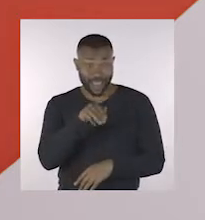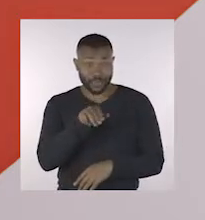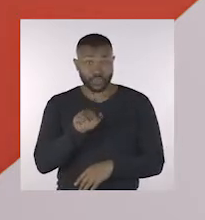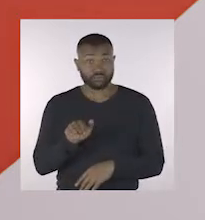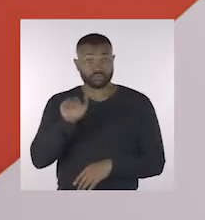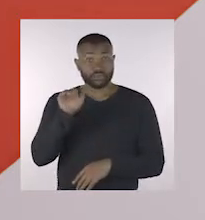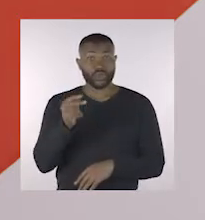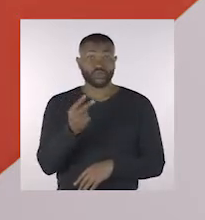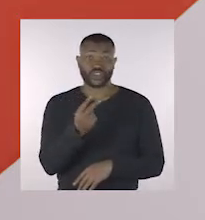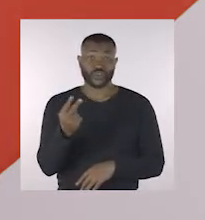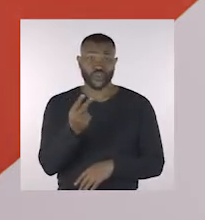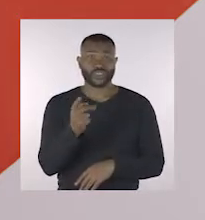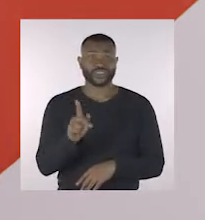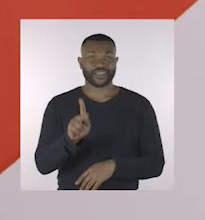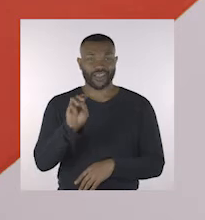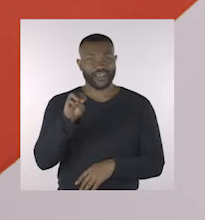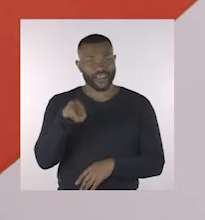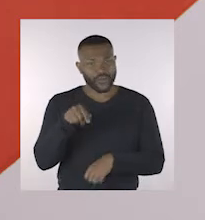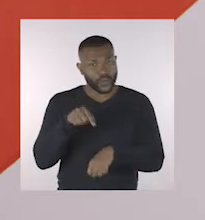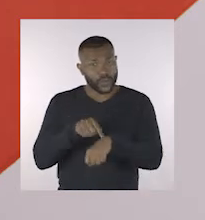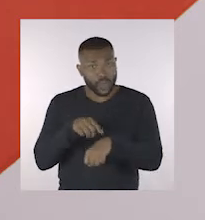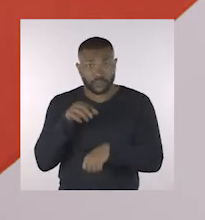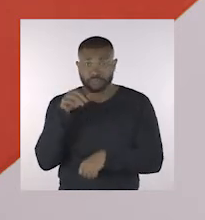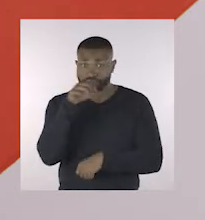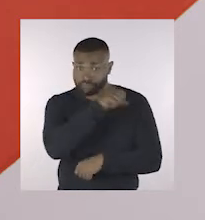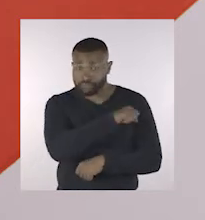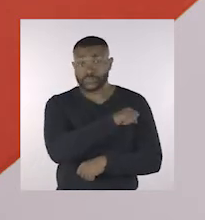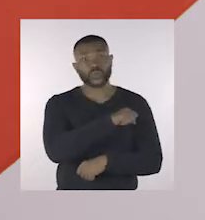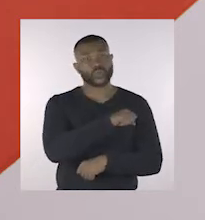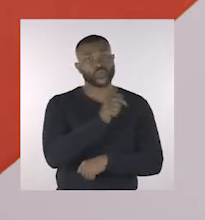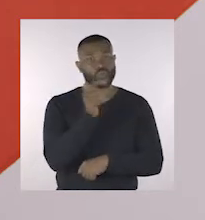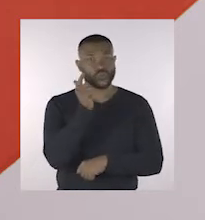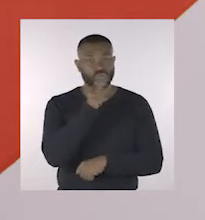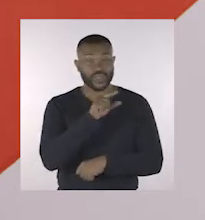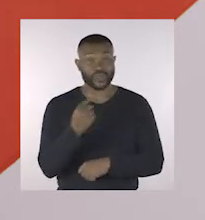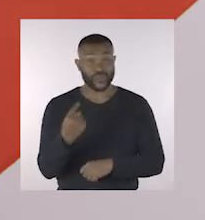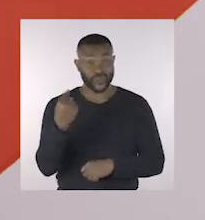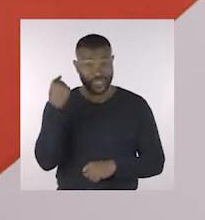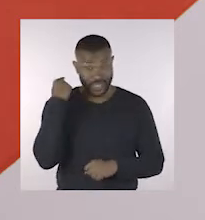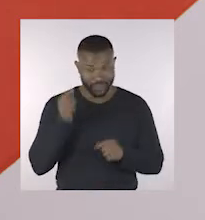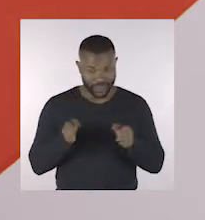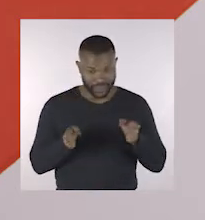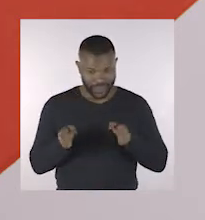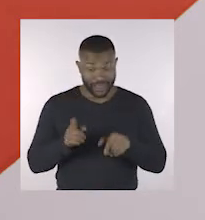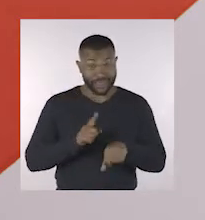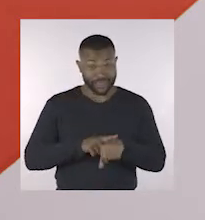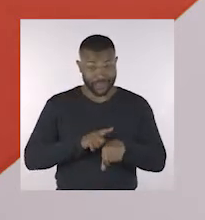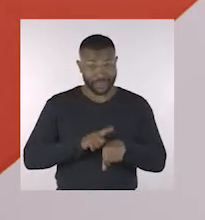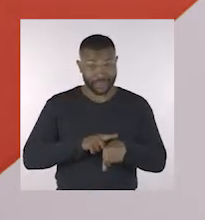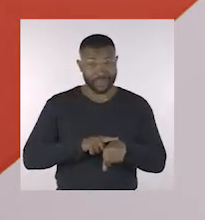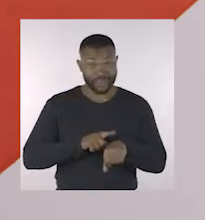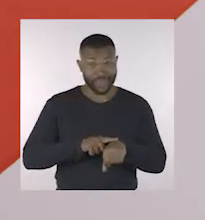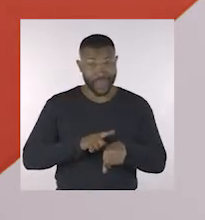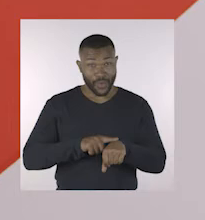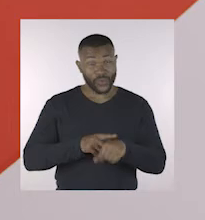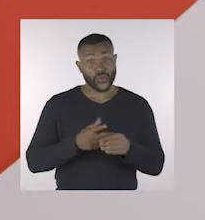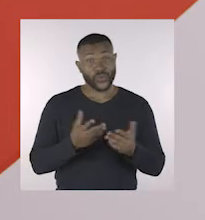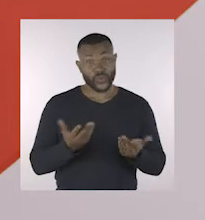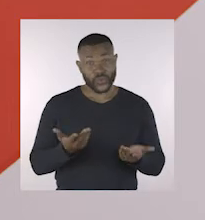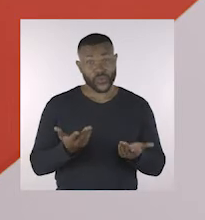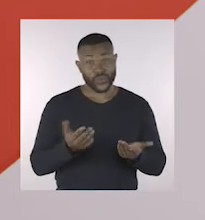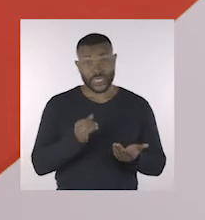para 22 23 é o tempo ganha nesse período esse nessa nesse espaço no